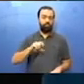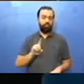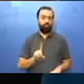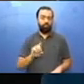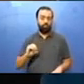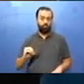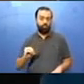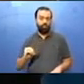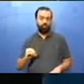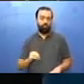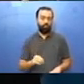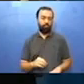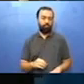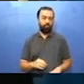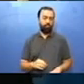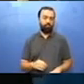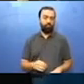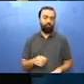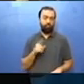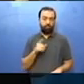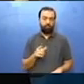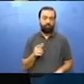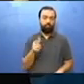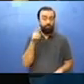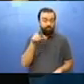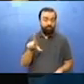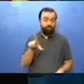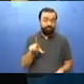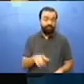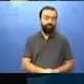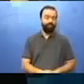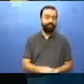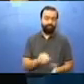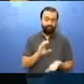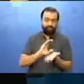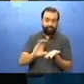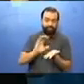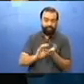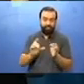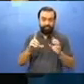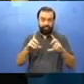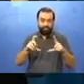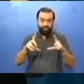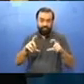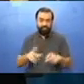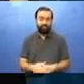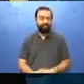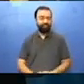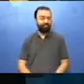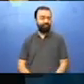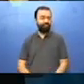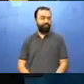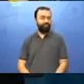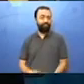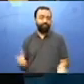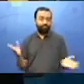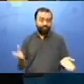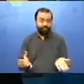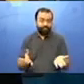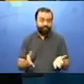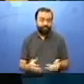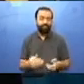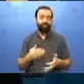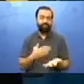9, 10. Vocês conseguiram fazer a tarefa? Enviaram as fotos para a sua professora? Muito bem. Então agora nós